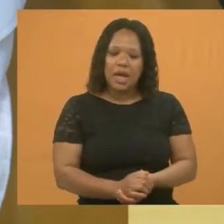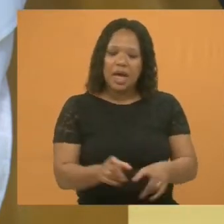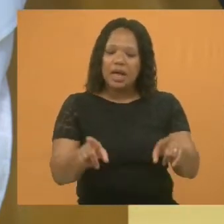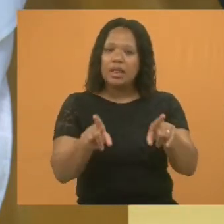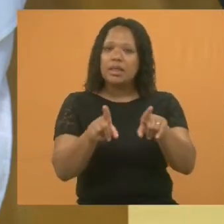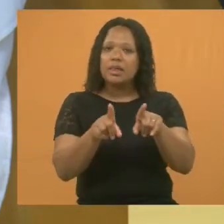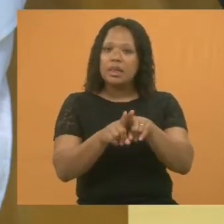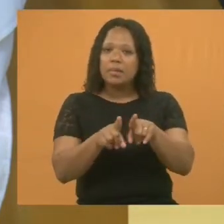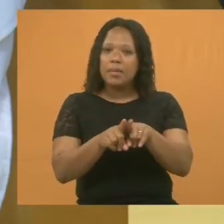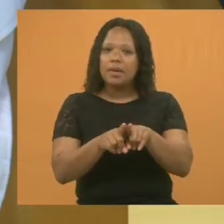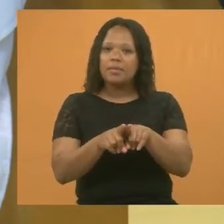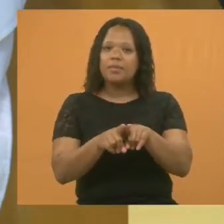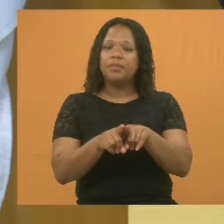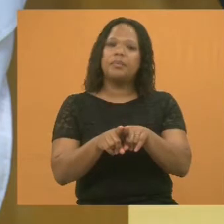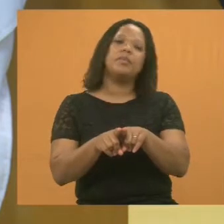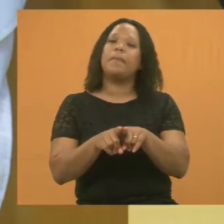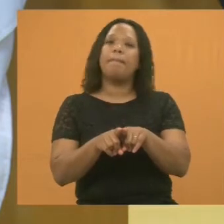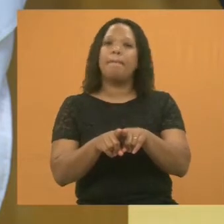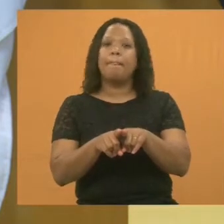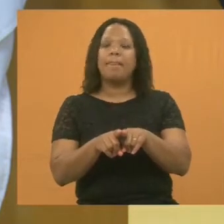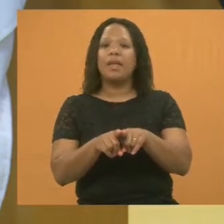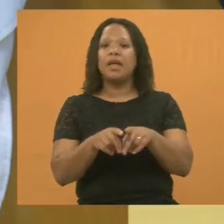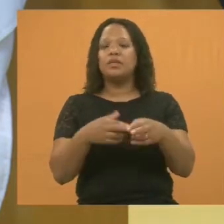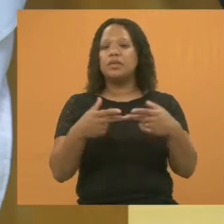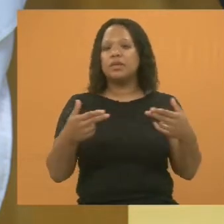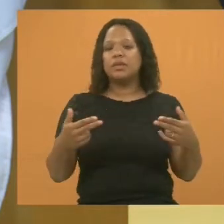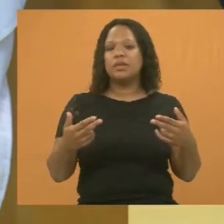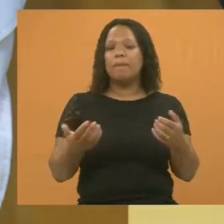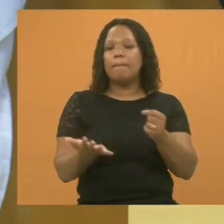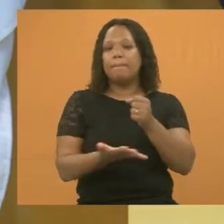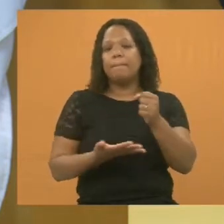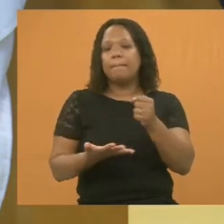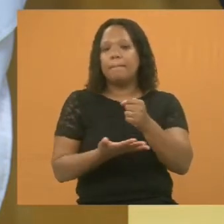ao abastecimento de gênero de primeira necessidade.